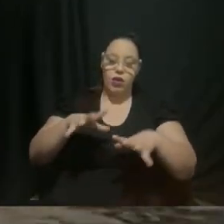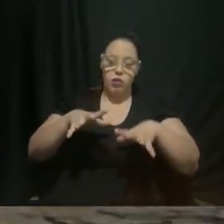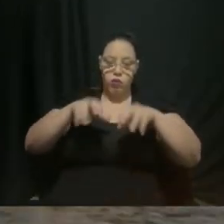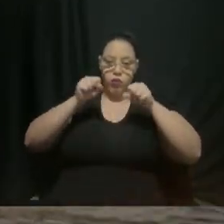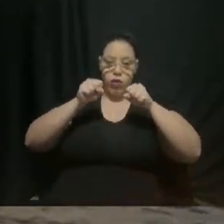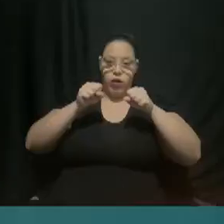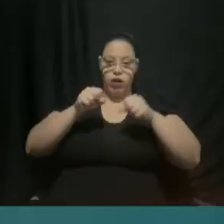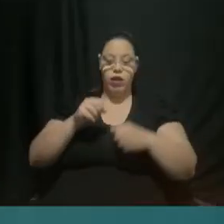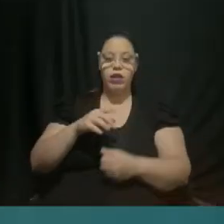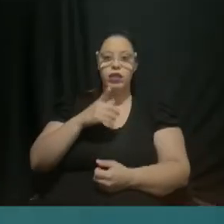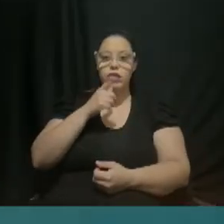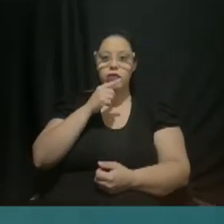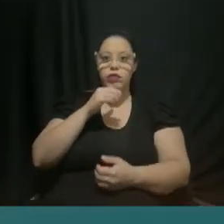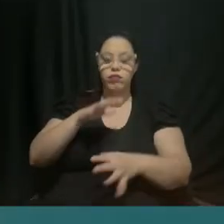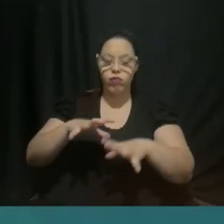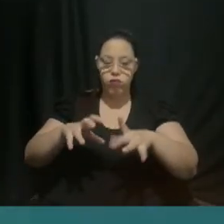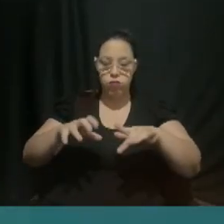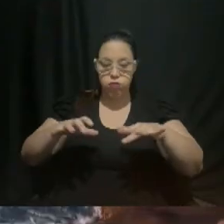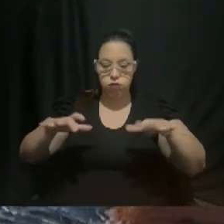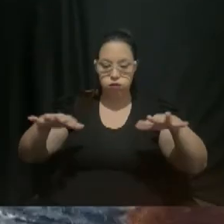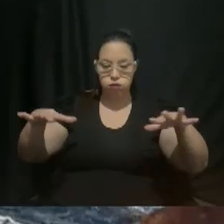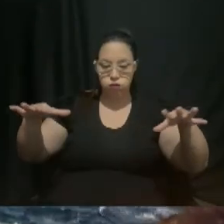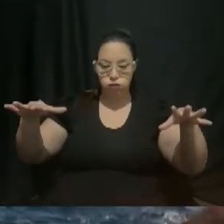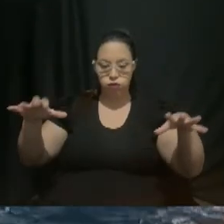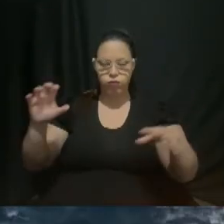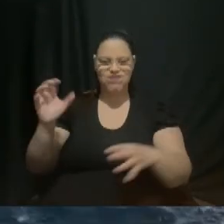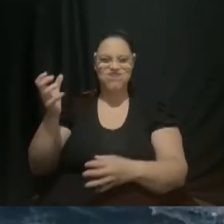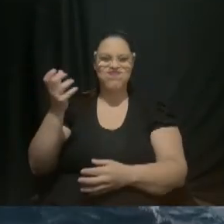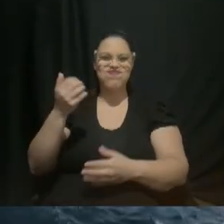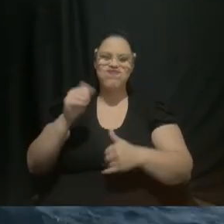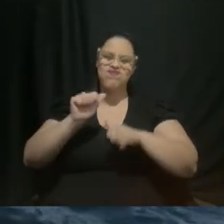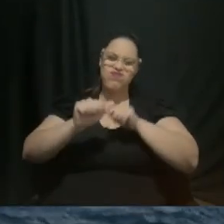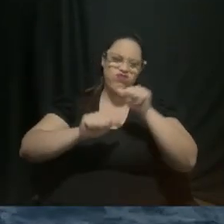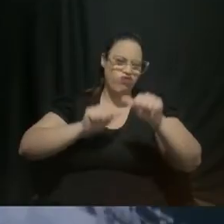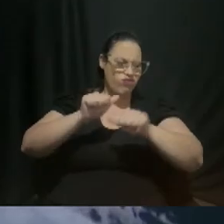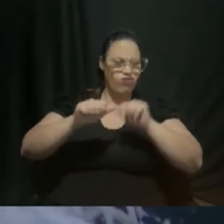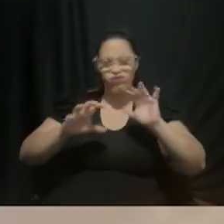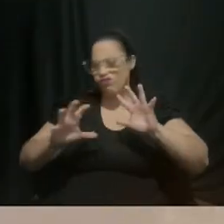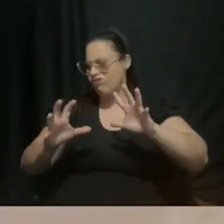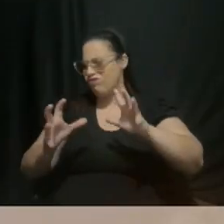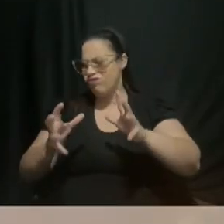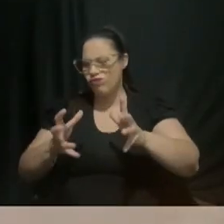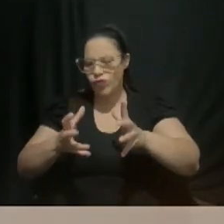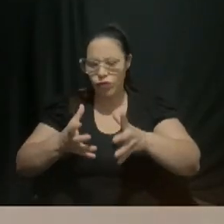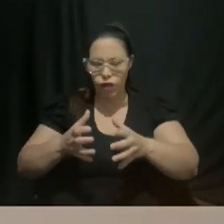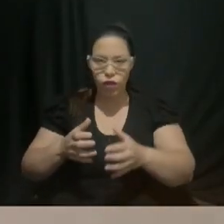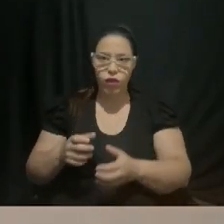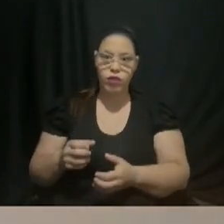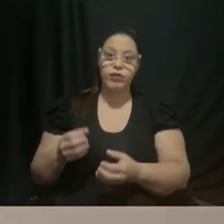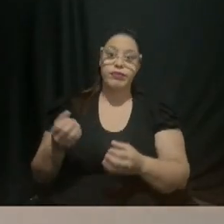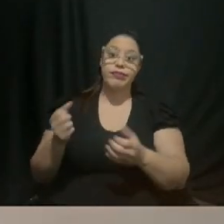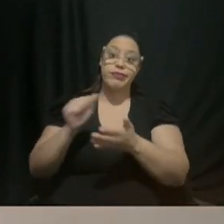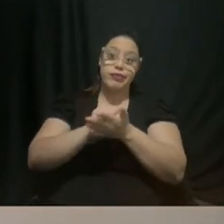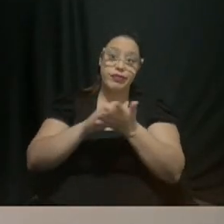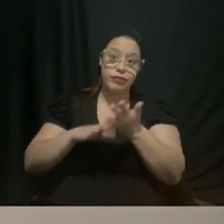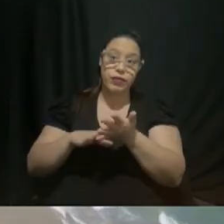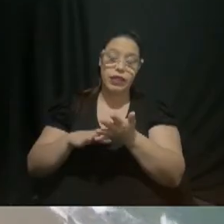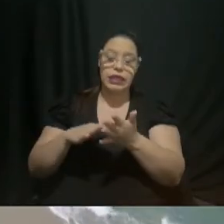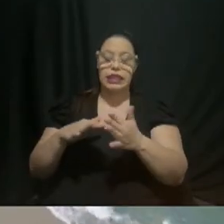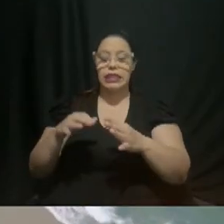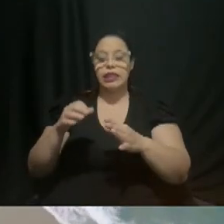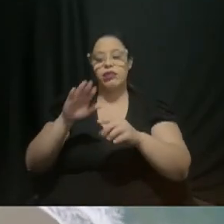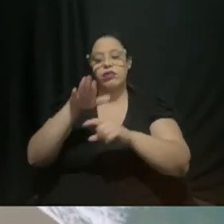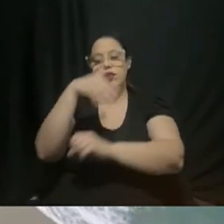um dos principais causadores das mudanças climáticas e é emitido por atividades como desmatamento e queima de